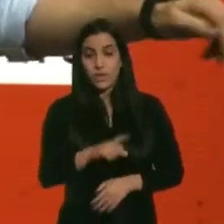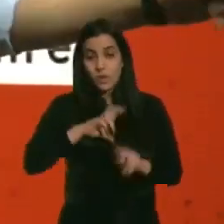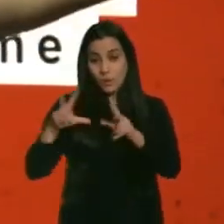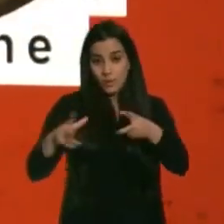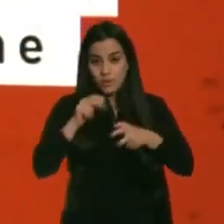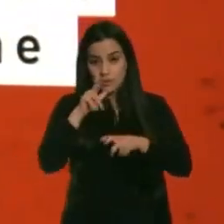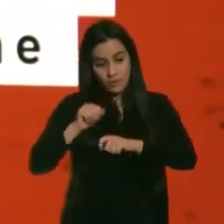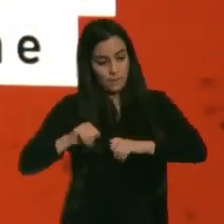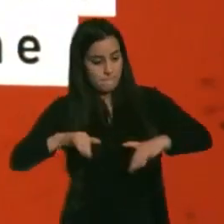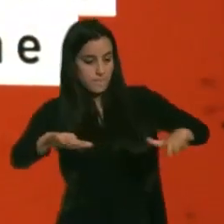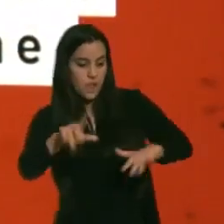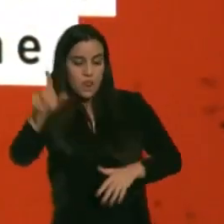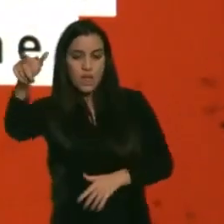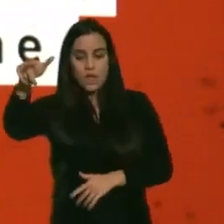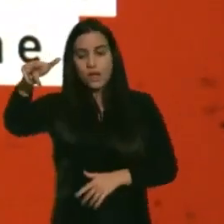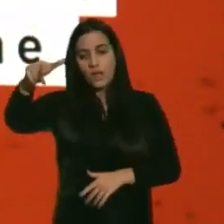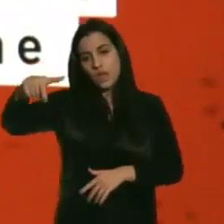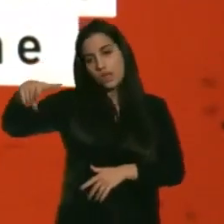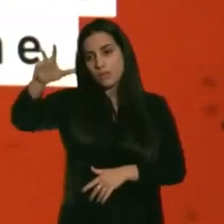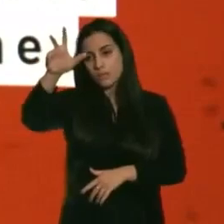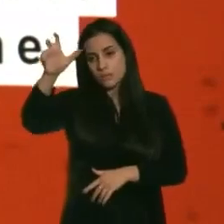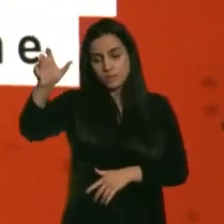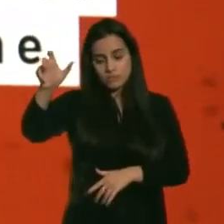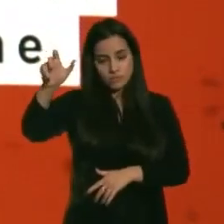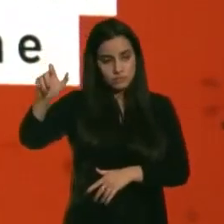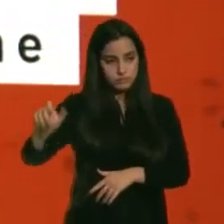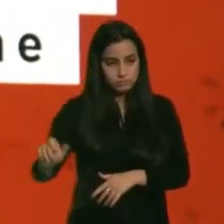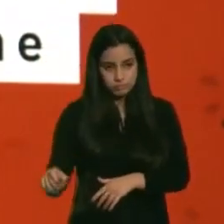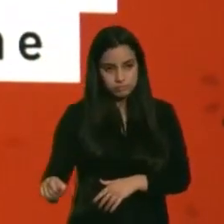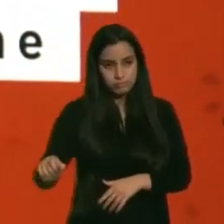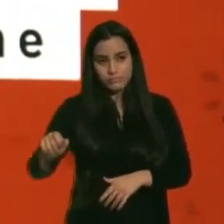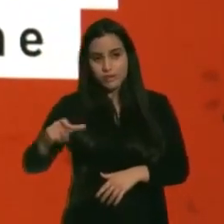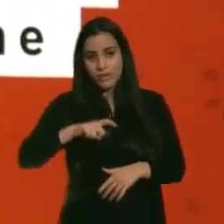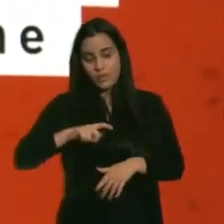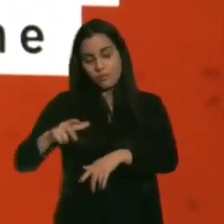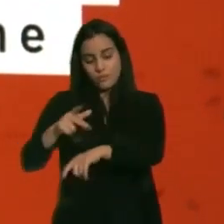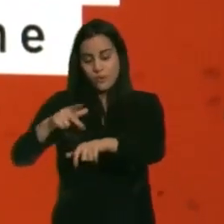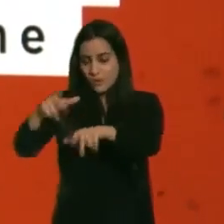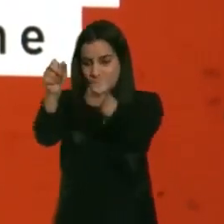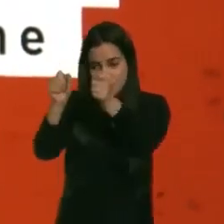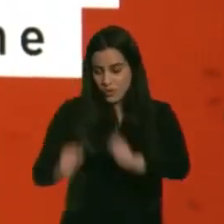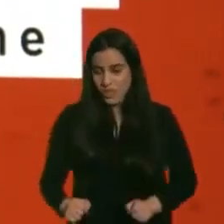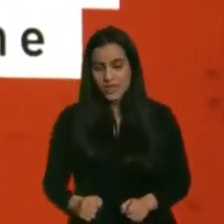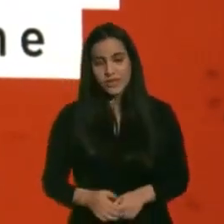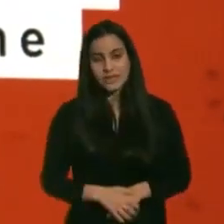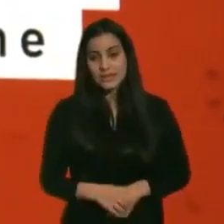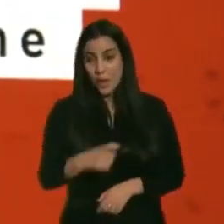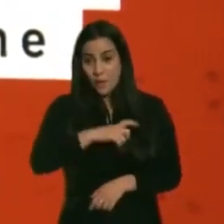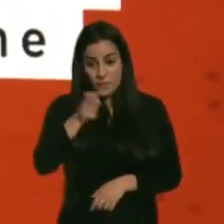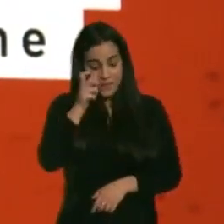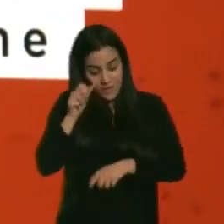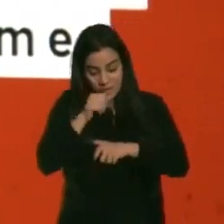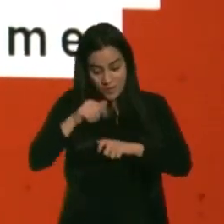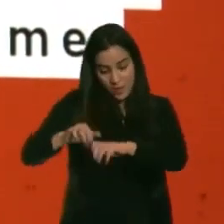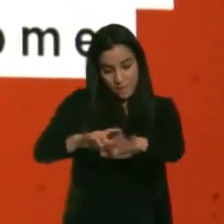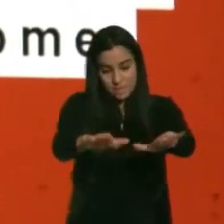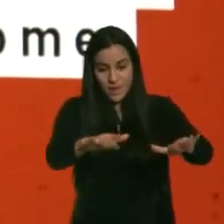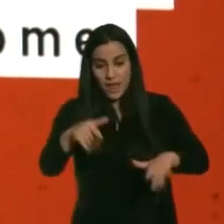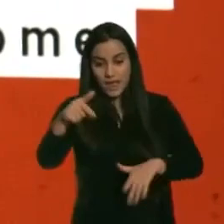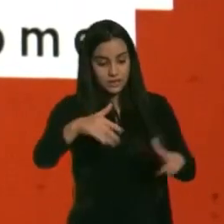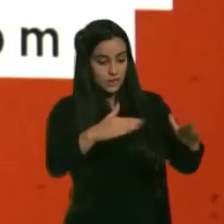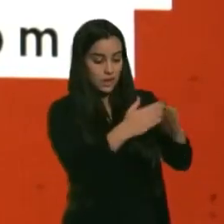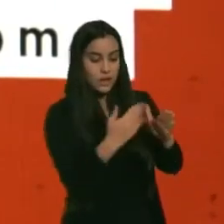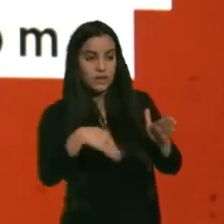passando pelo sertão nordestino, chegando nos palácios de poder. Eu vejo este rio desembocando na minha e na sua